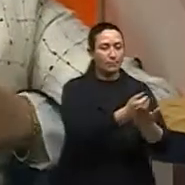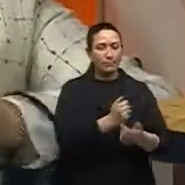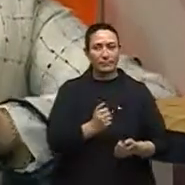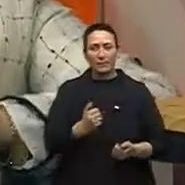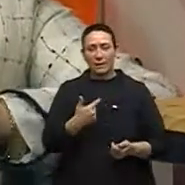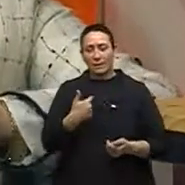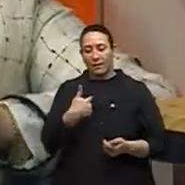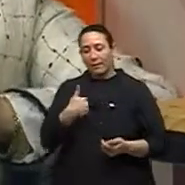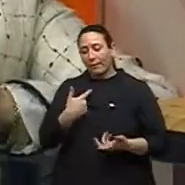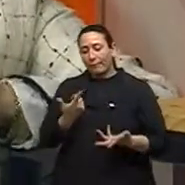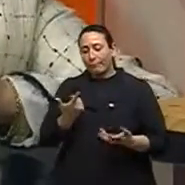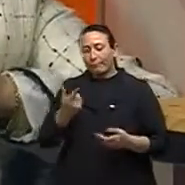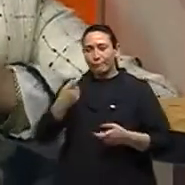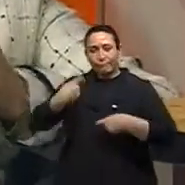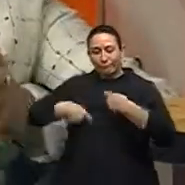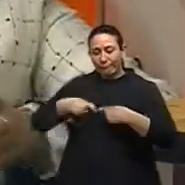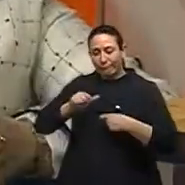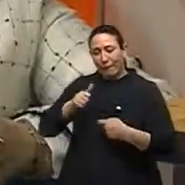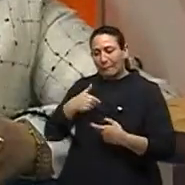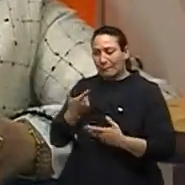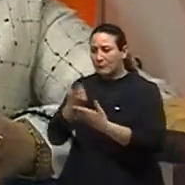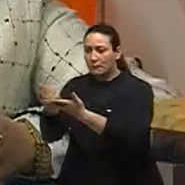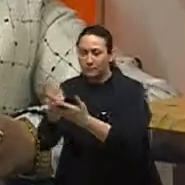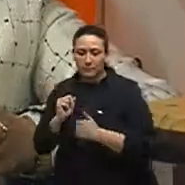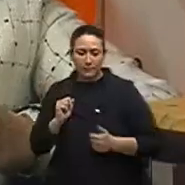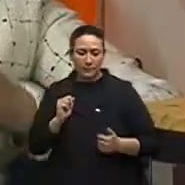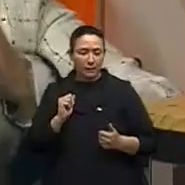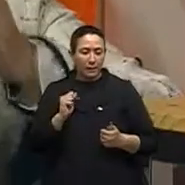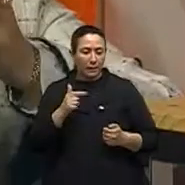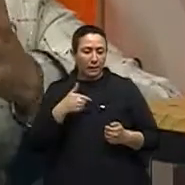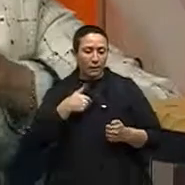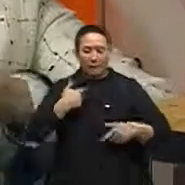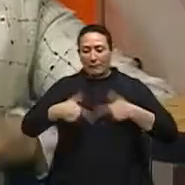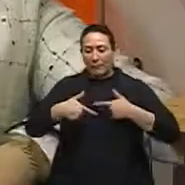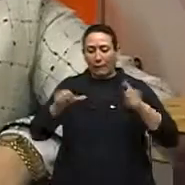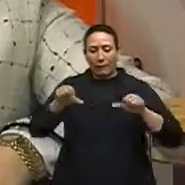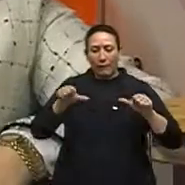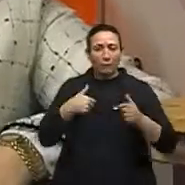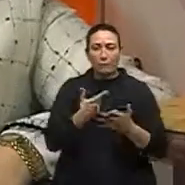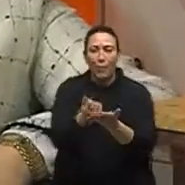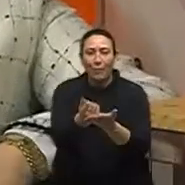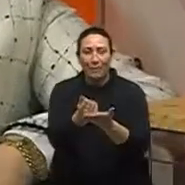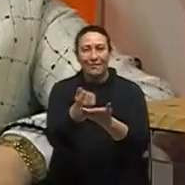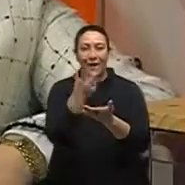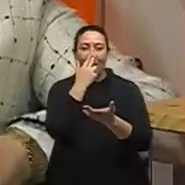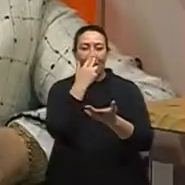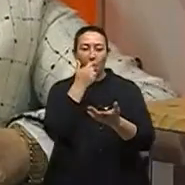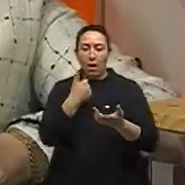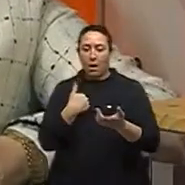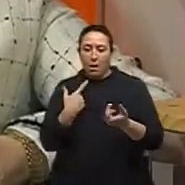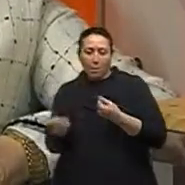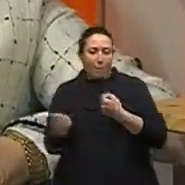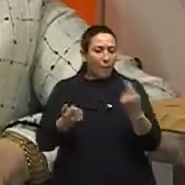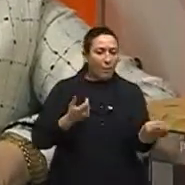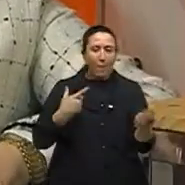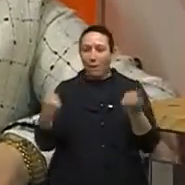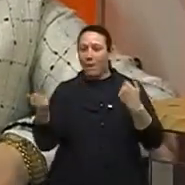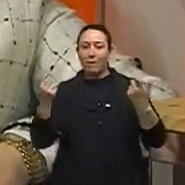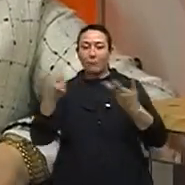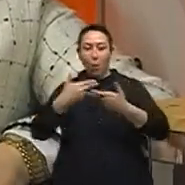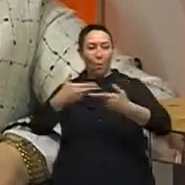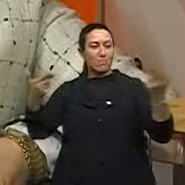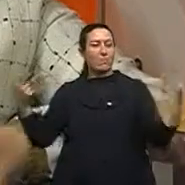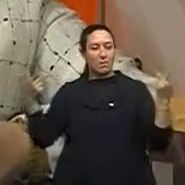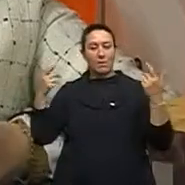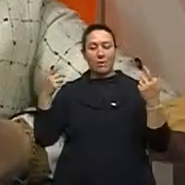da sexualidade ou da capacidade de trabalho etc e essa esse outro